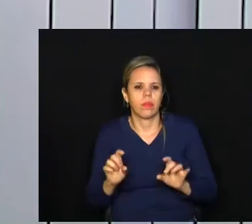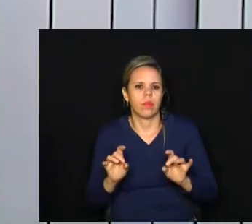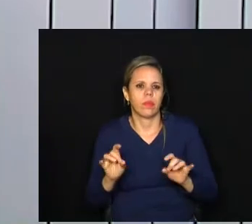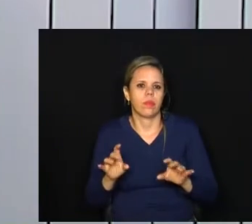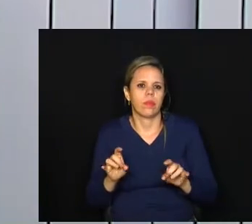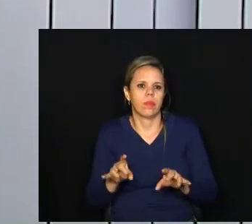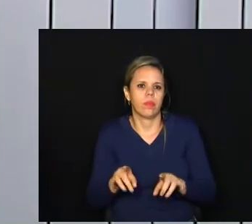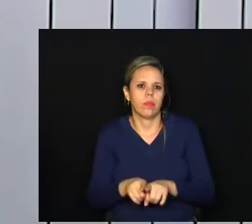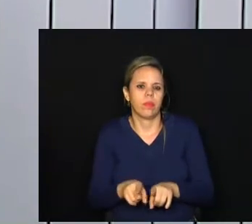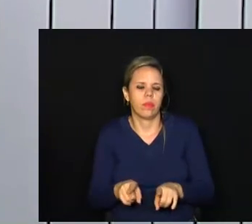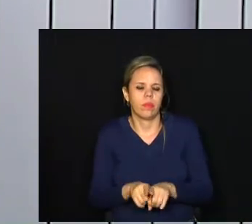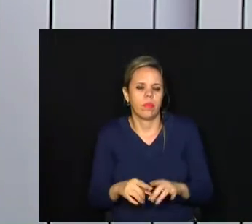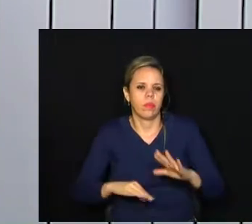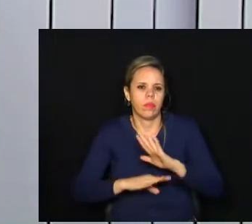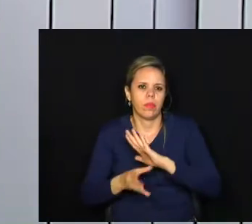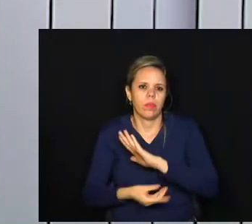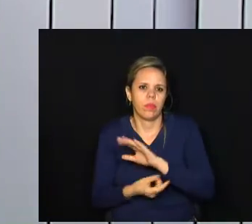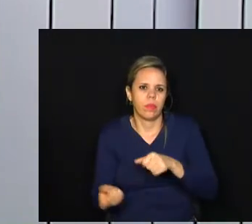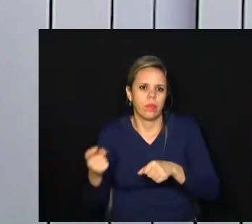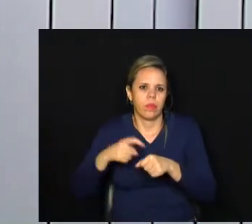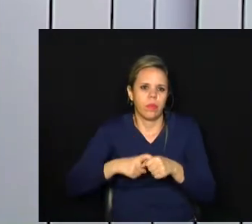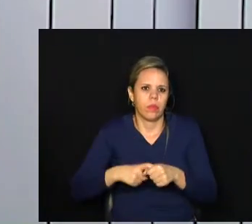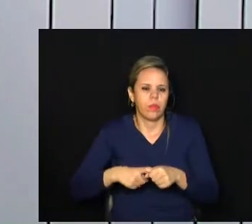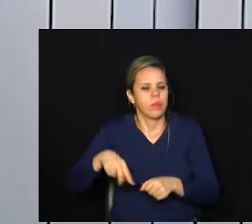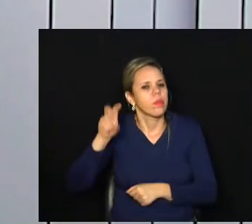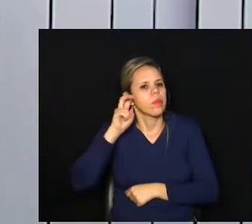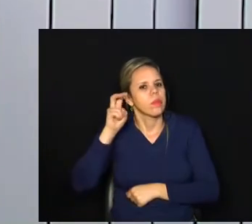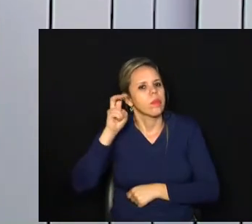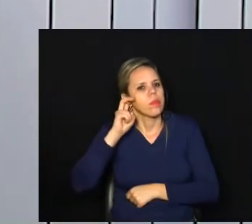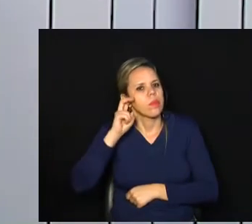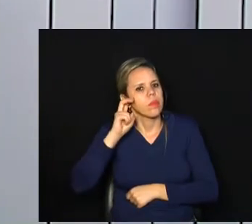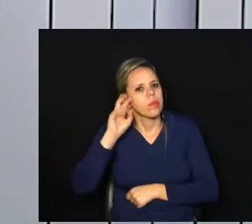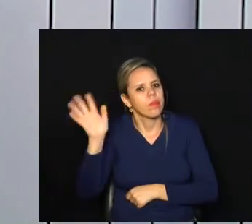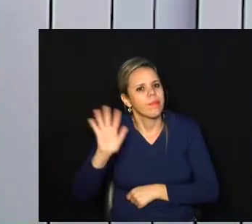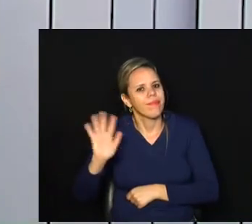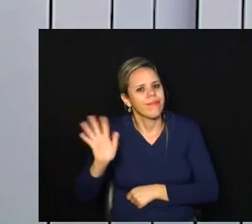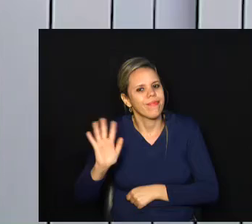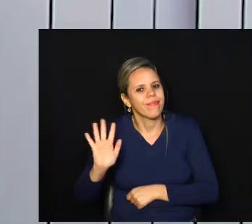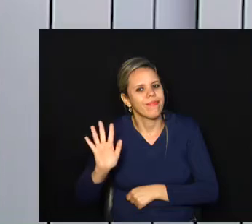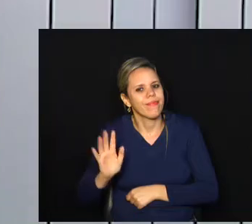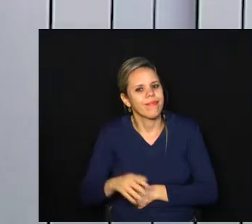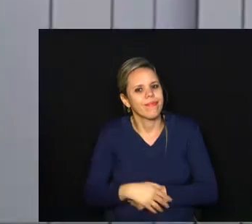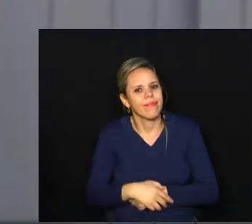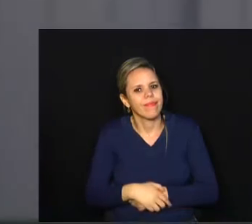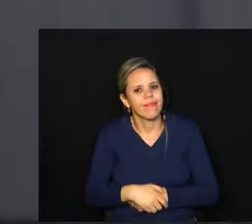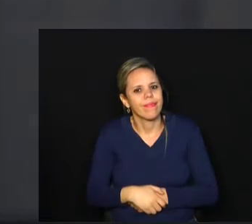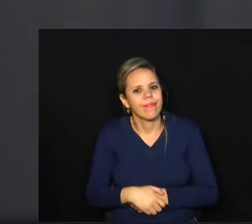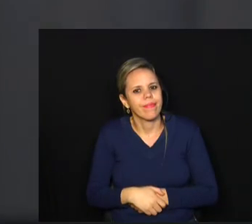extraordinária, e o Câmara Total retorna na próxima quinta-feira. Até lá. Tchau, tchau.